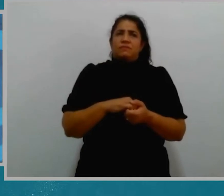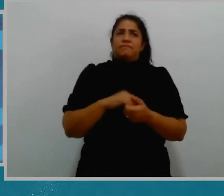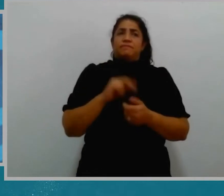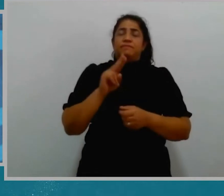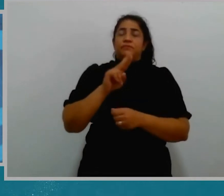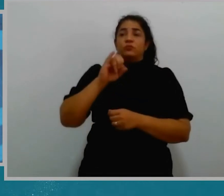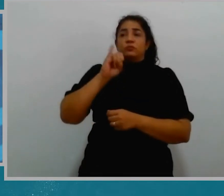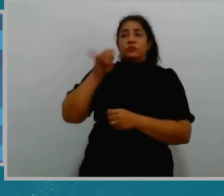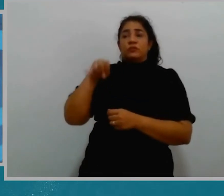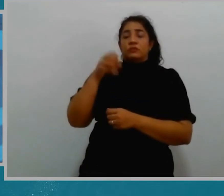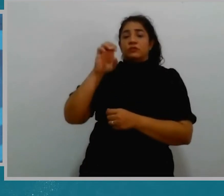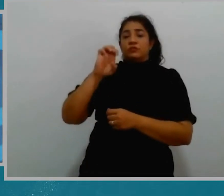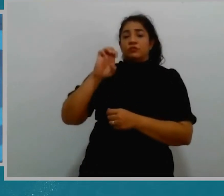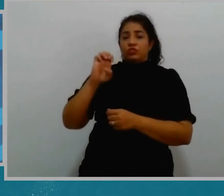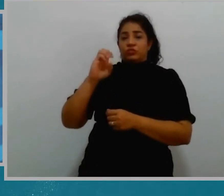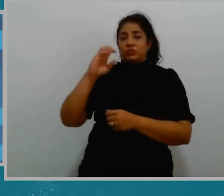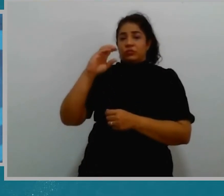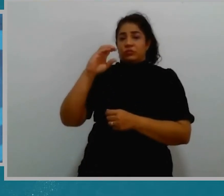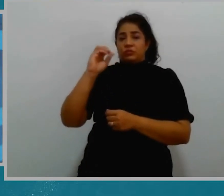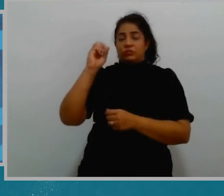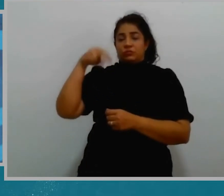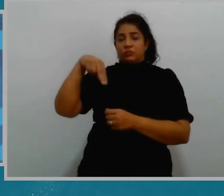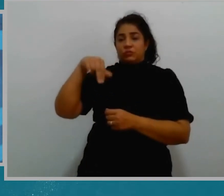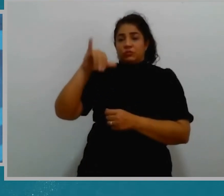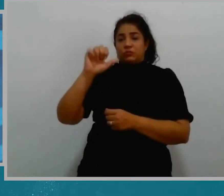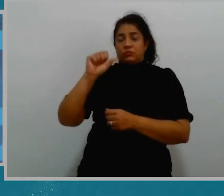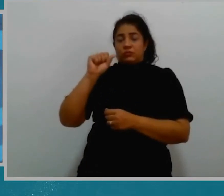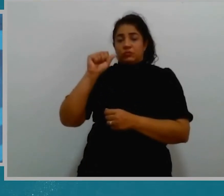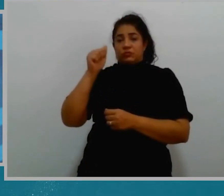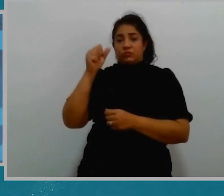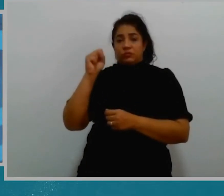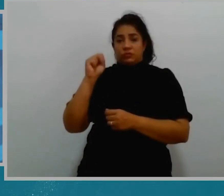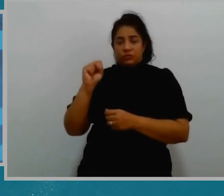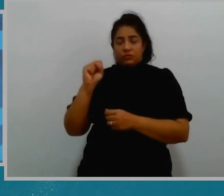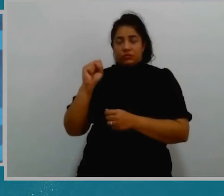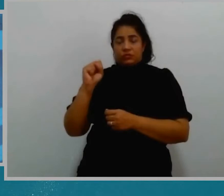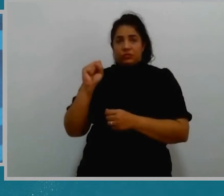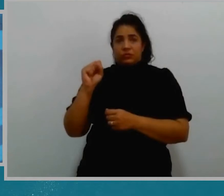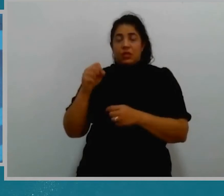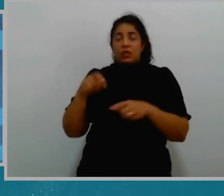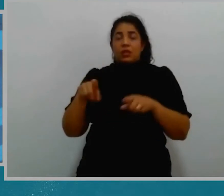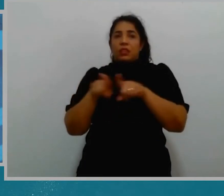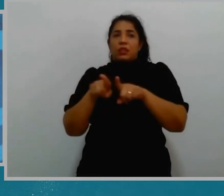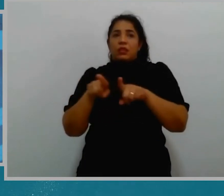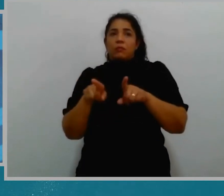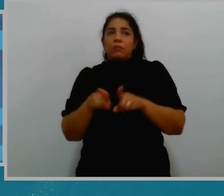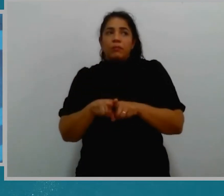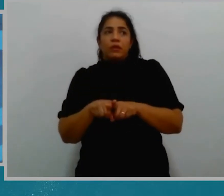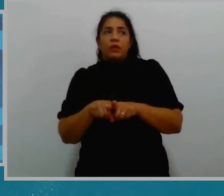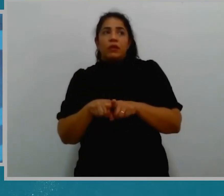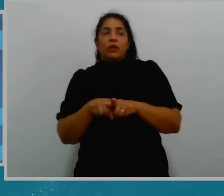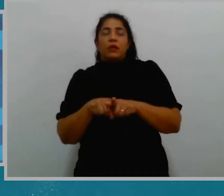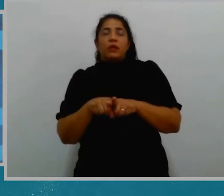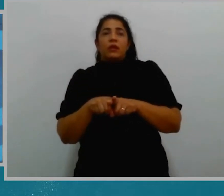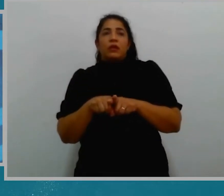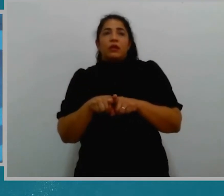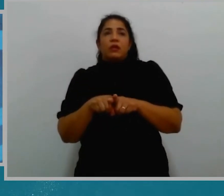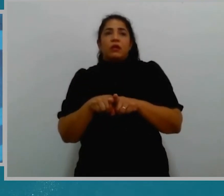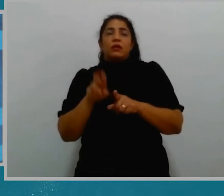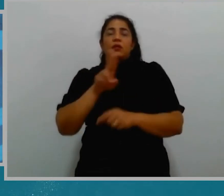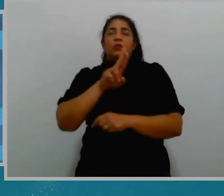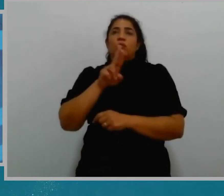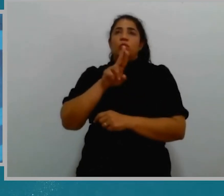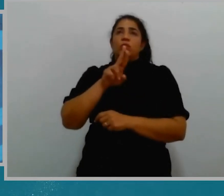por Joaquim. Jeconias e Joaquim é a mesma pessoa,